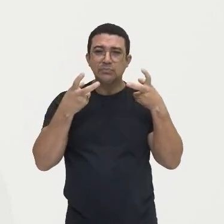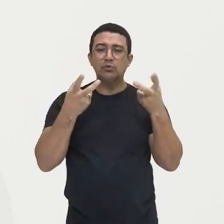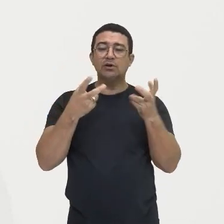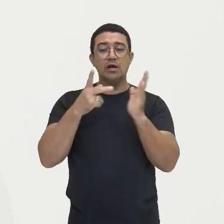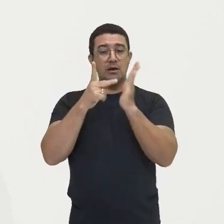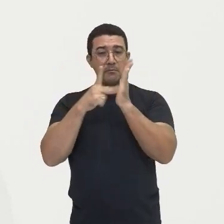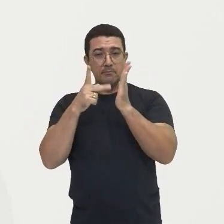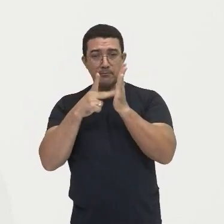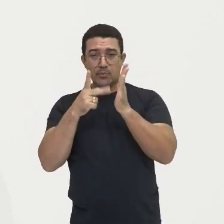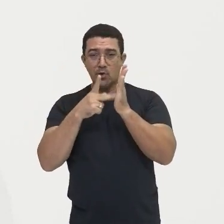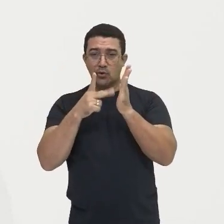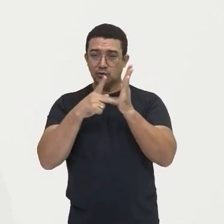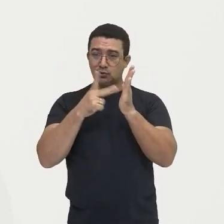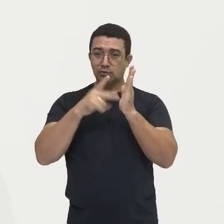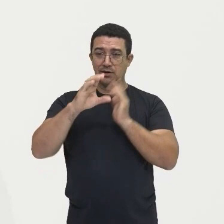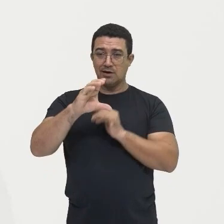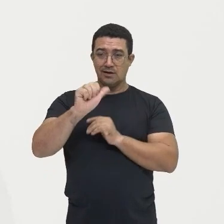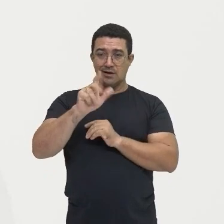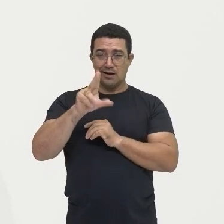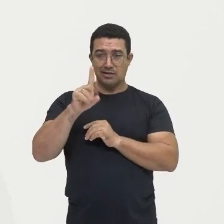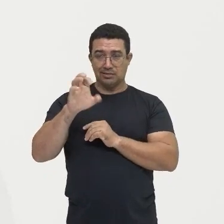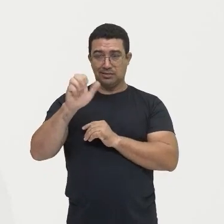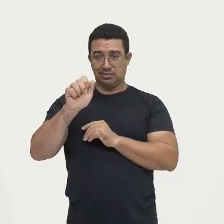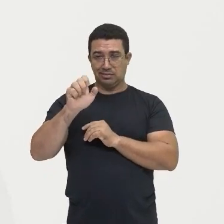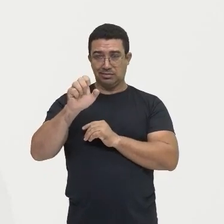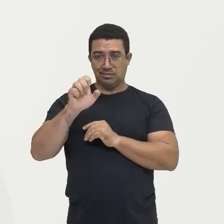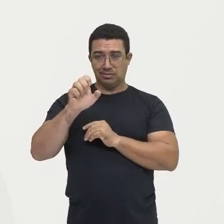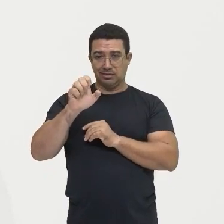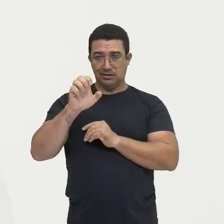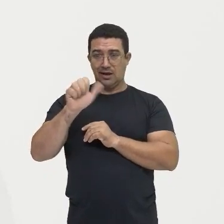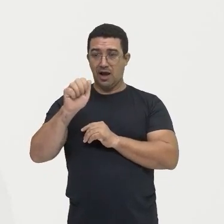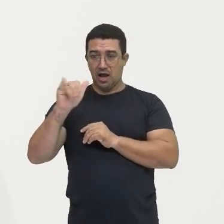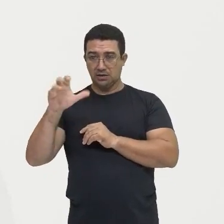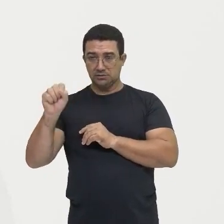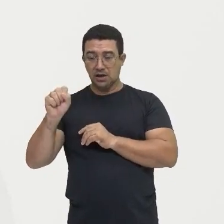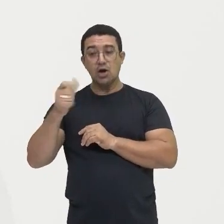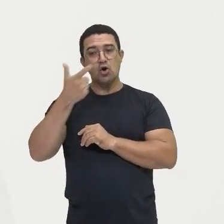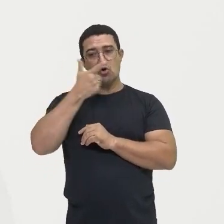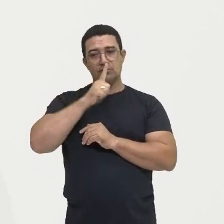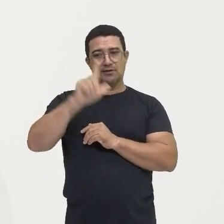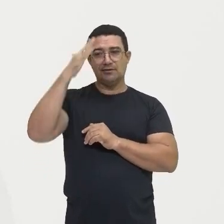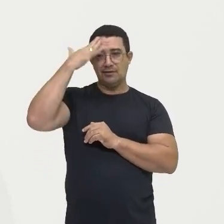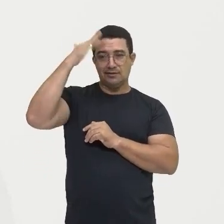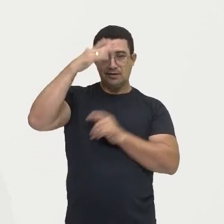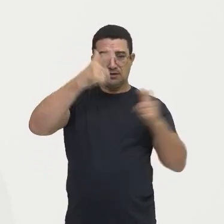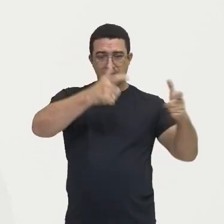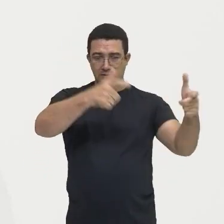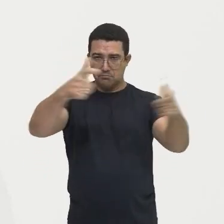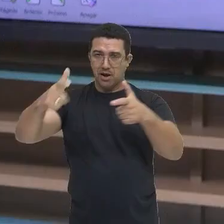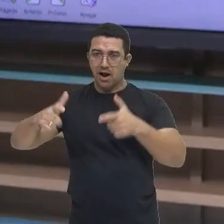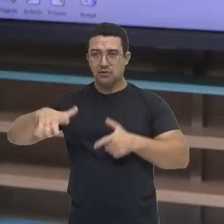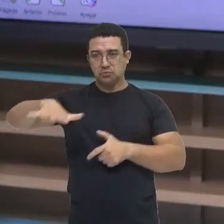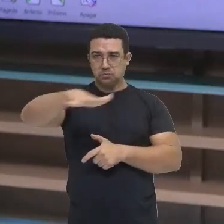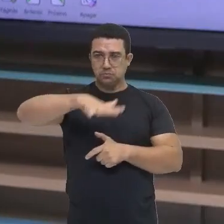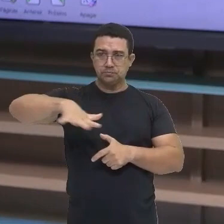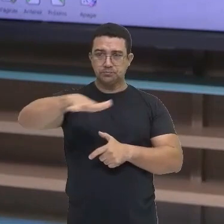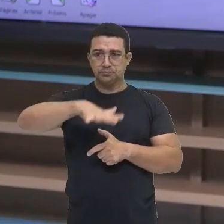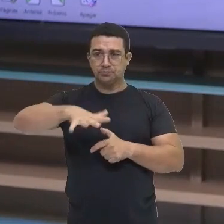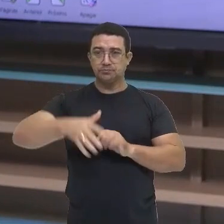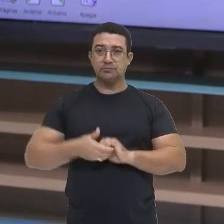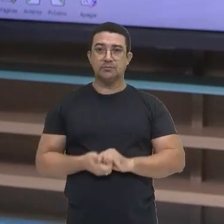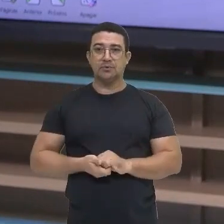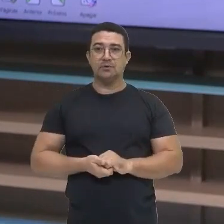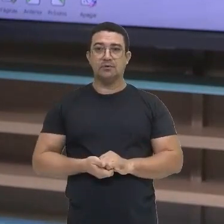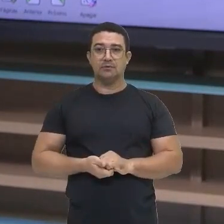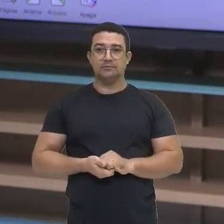pontos, esse daqui a gente chama de pontos cardeais, tá? Eu consigo localizar melhor esse espaço. E aí, vocês podem dizer, vamos ver lá o mapa